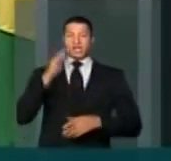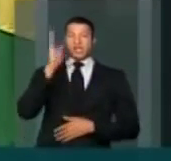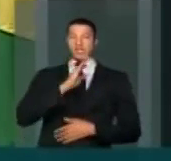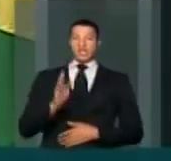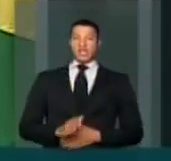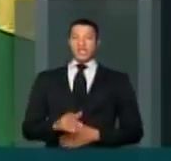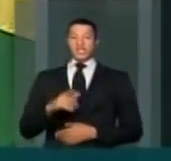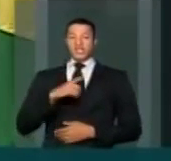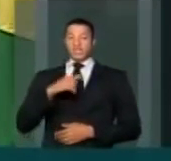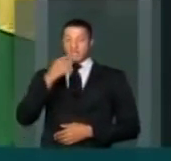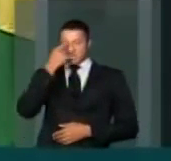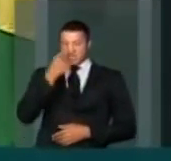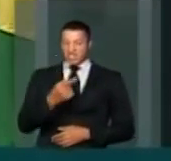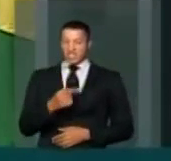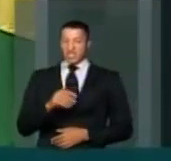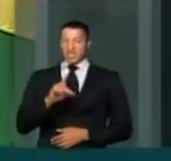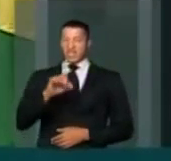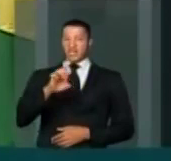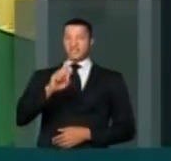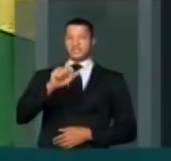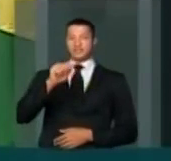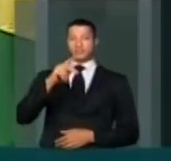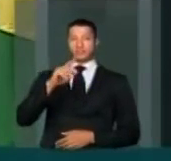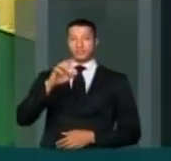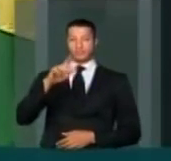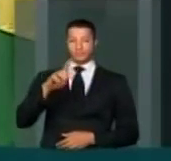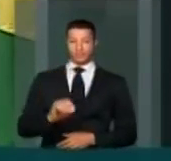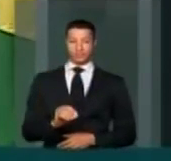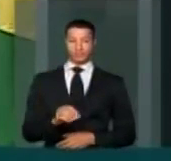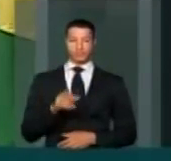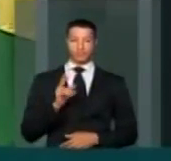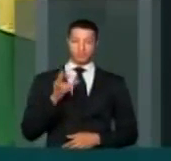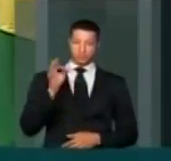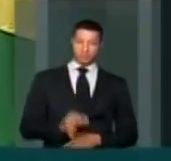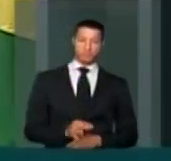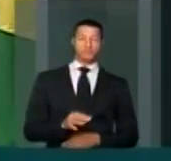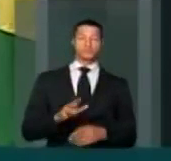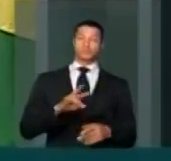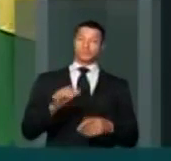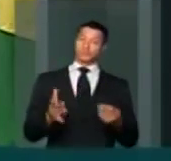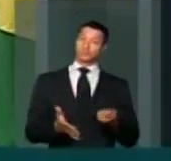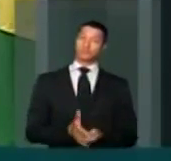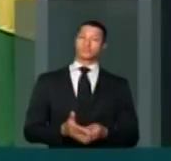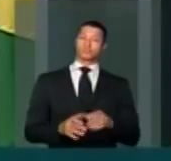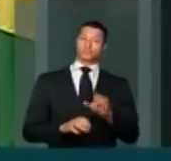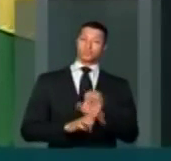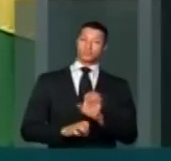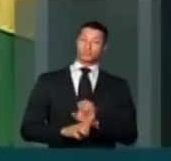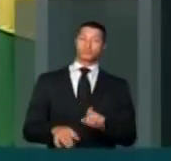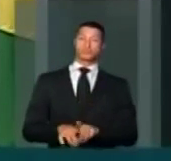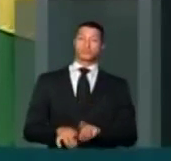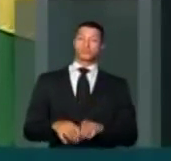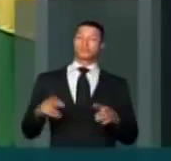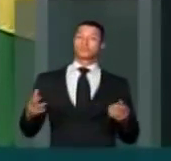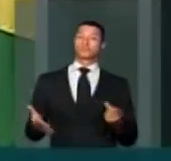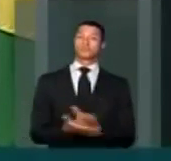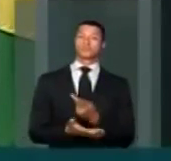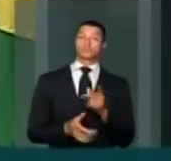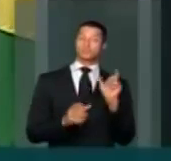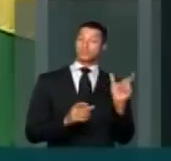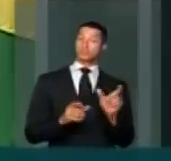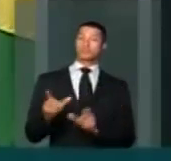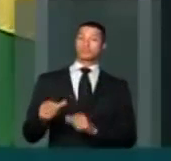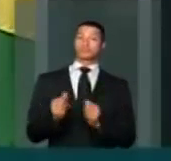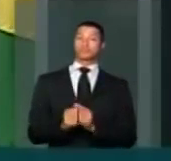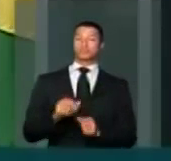cobra discernimento, desapego e destemor do Congresso, certamente cobrará do Poder Executivo o cumprimento da palavra